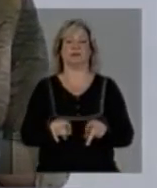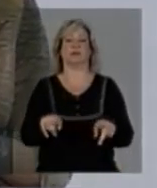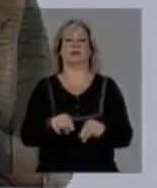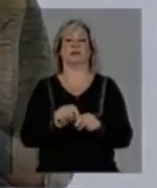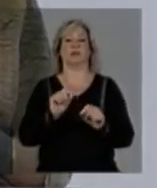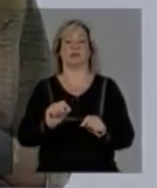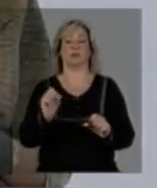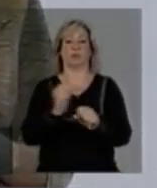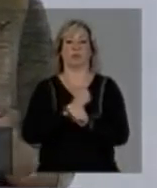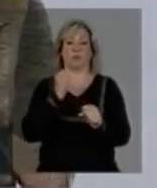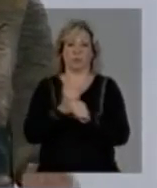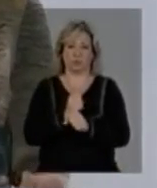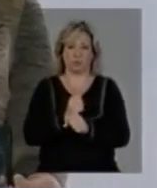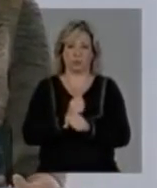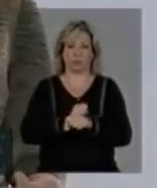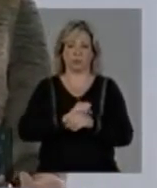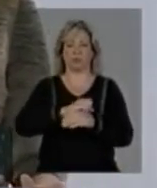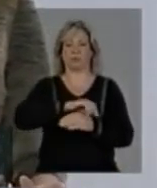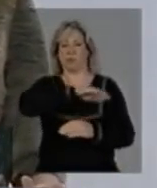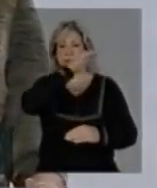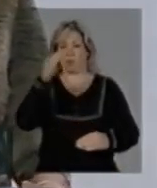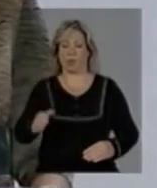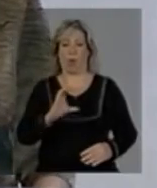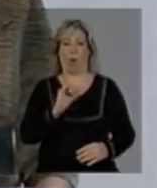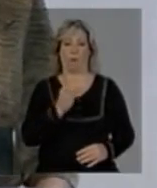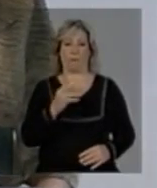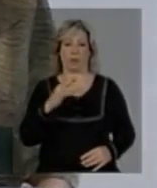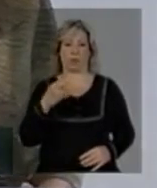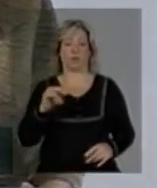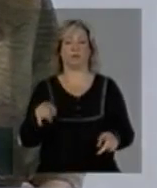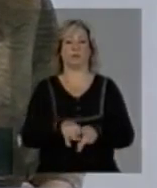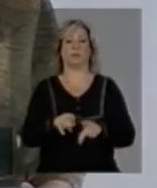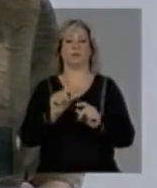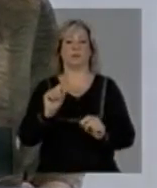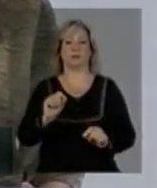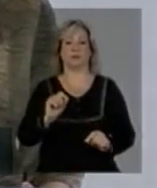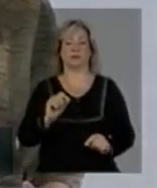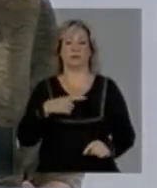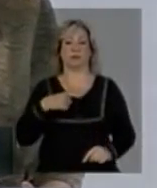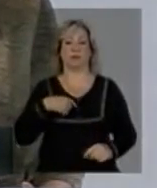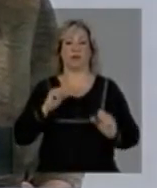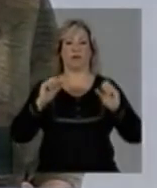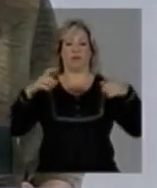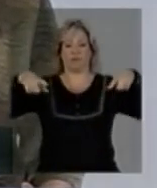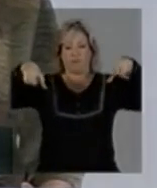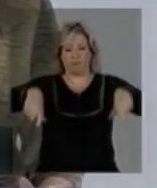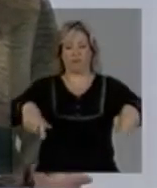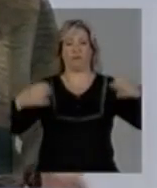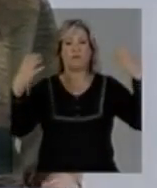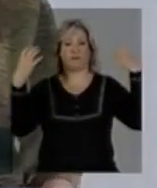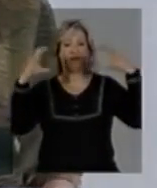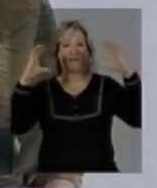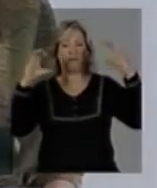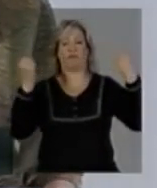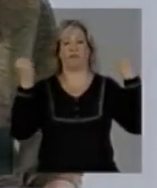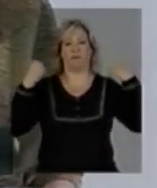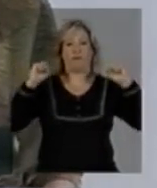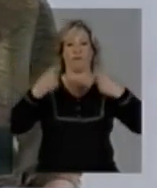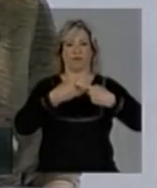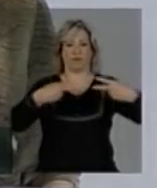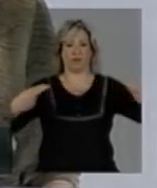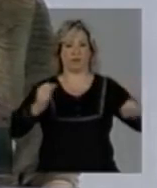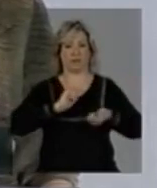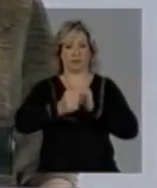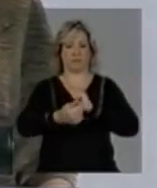quadras esportivas, ela se insere num grande esforço que o